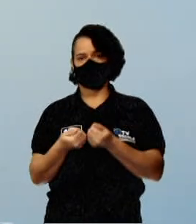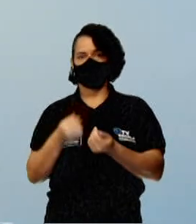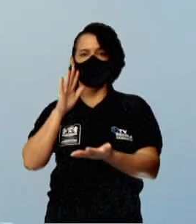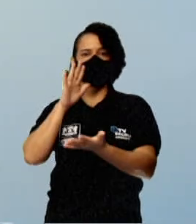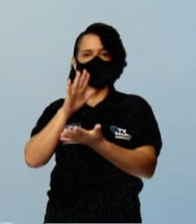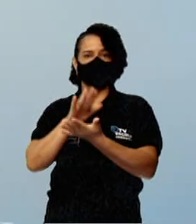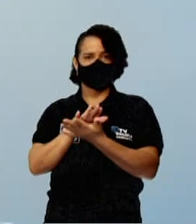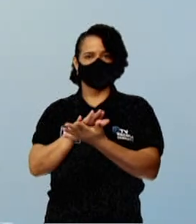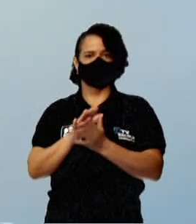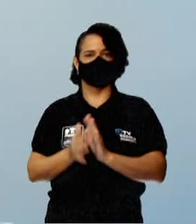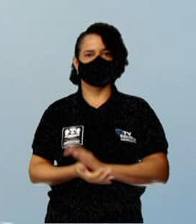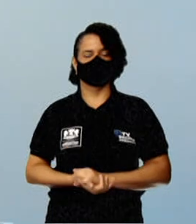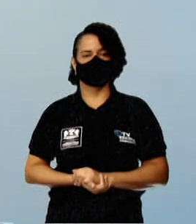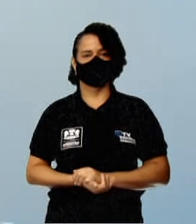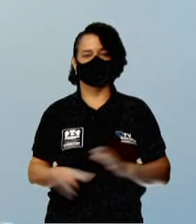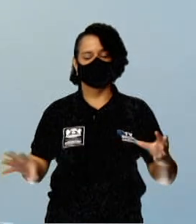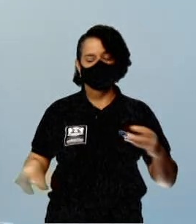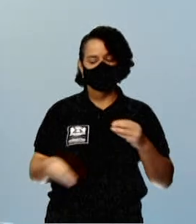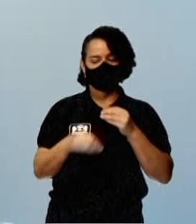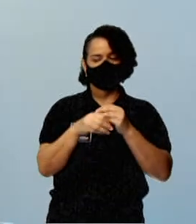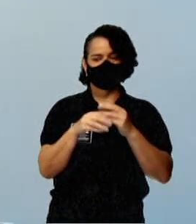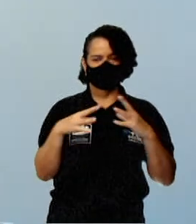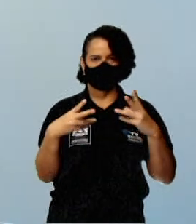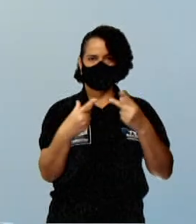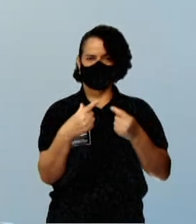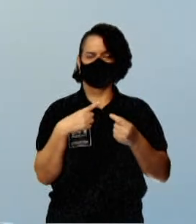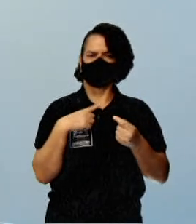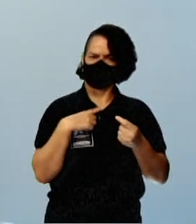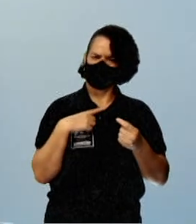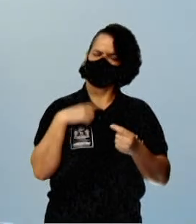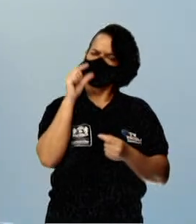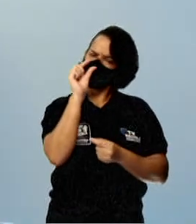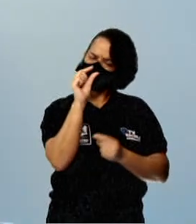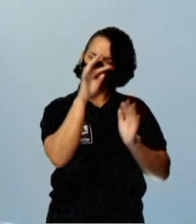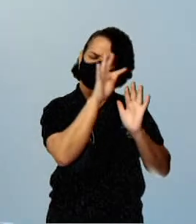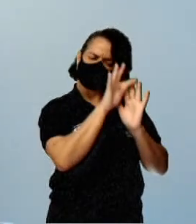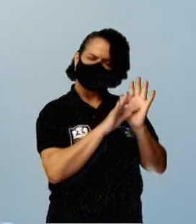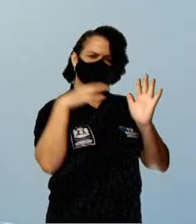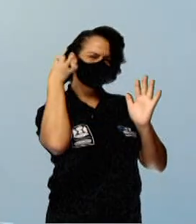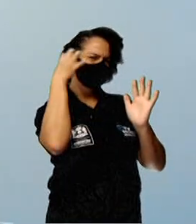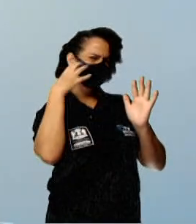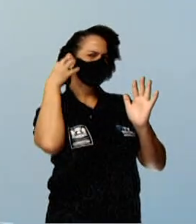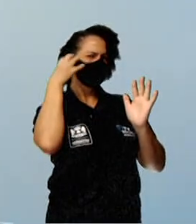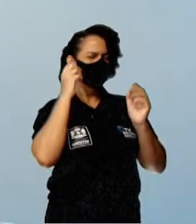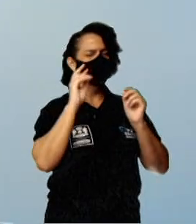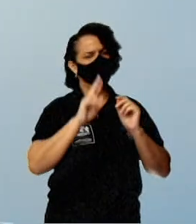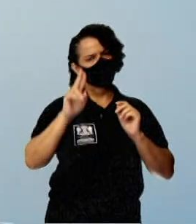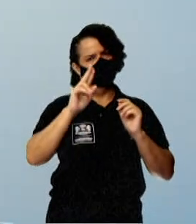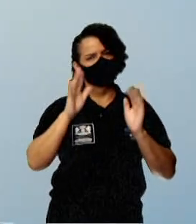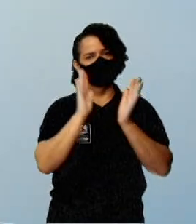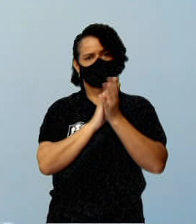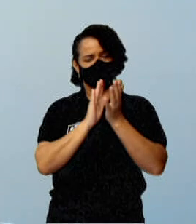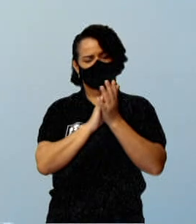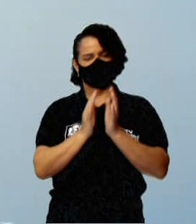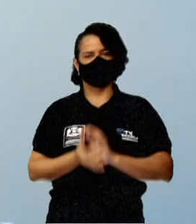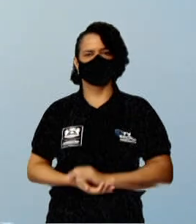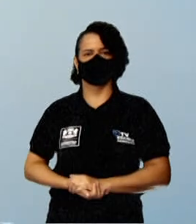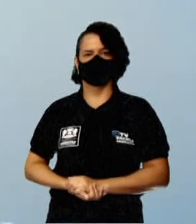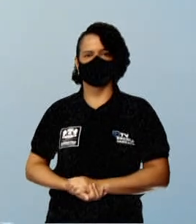pão. Então, se eu juntar tudo isso, eu compus um pequeno trecho rítmico, que eu posso usar as palmas.